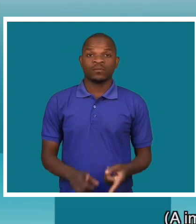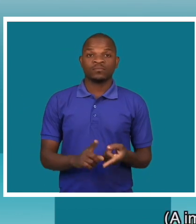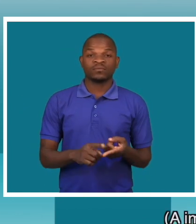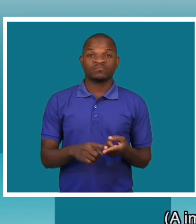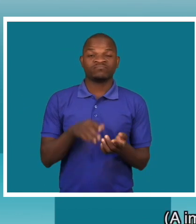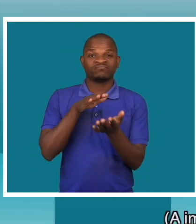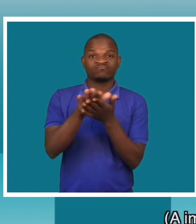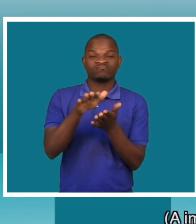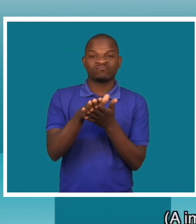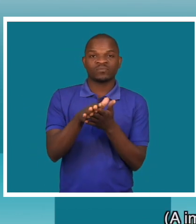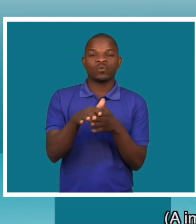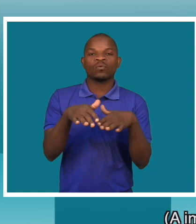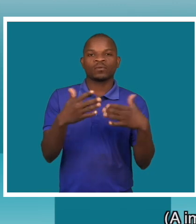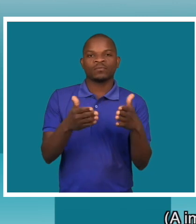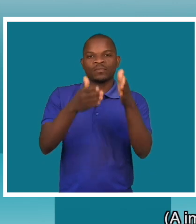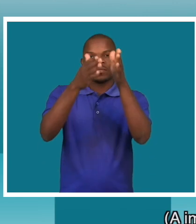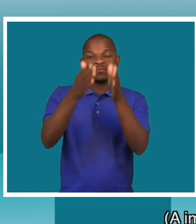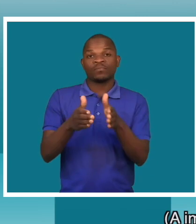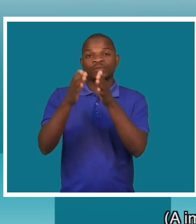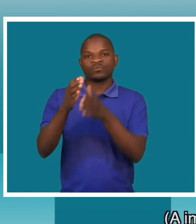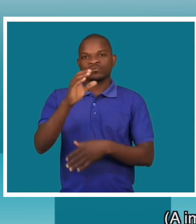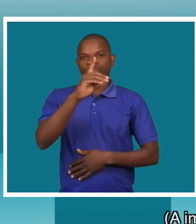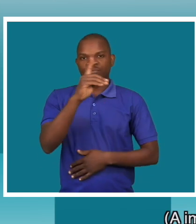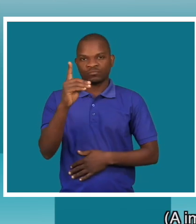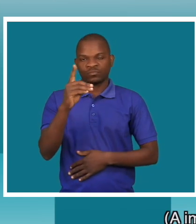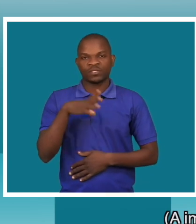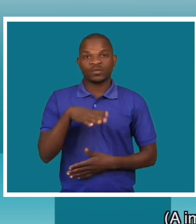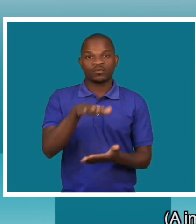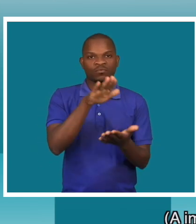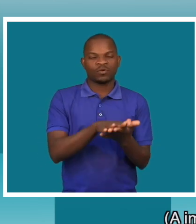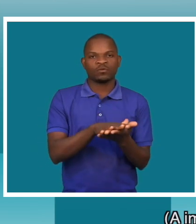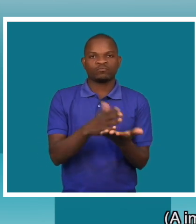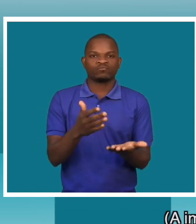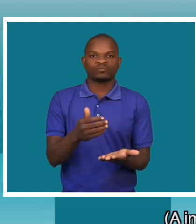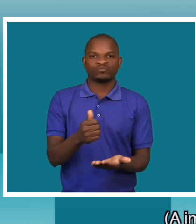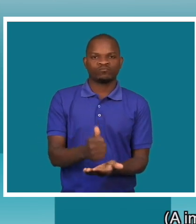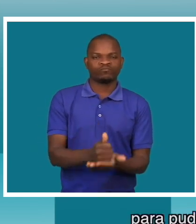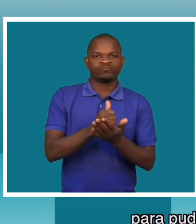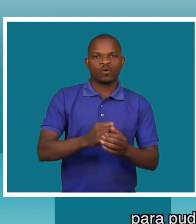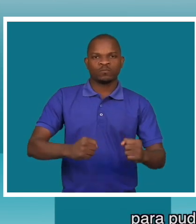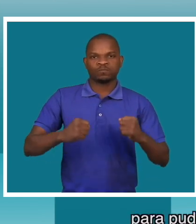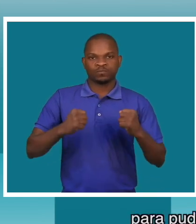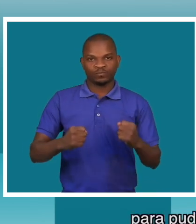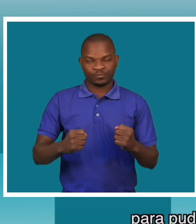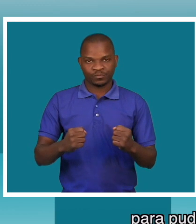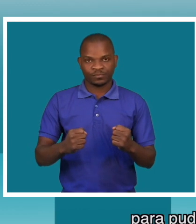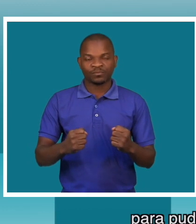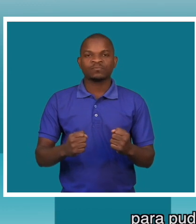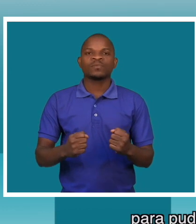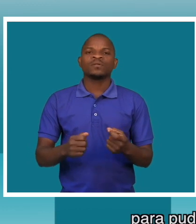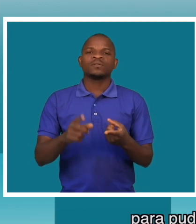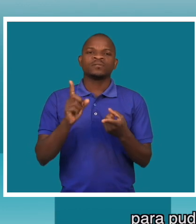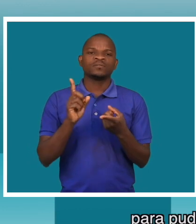explica que uma pessoa deficiente, aqui, essa parte aqui, pode-se segurar aqui para poder ter bem a gloria,